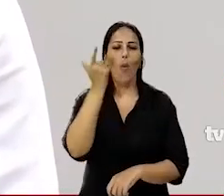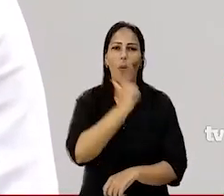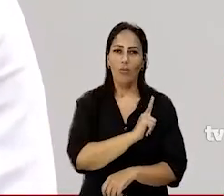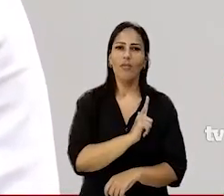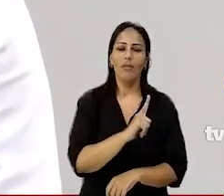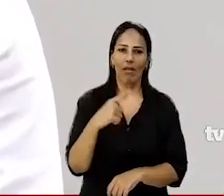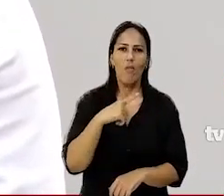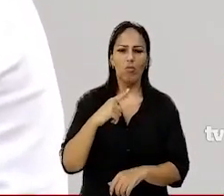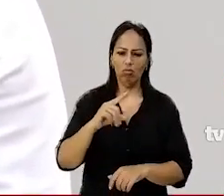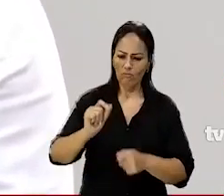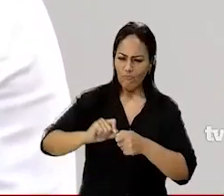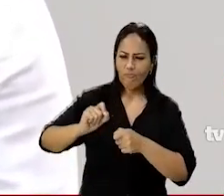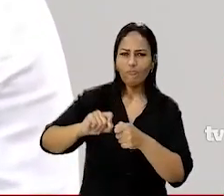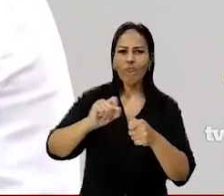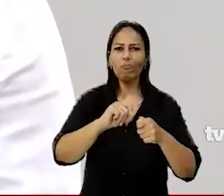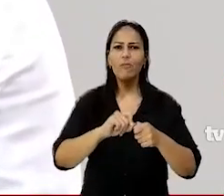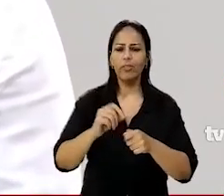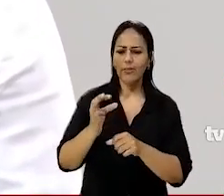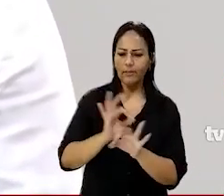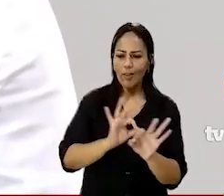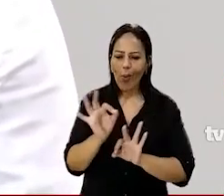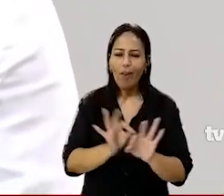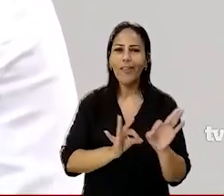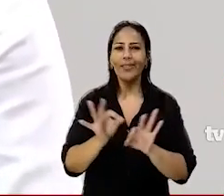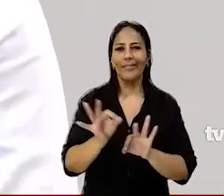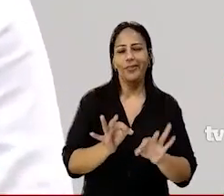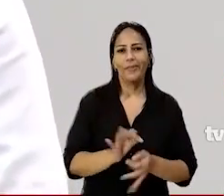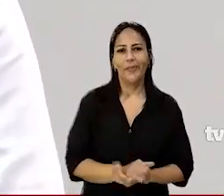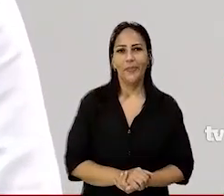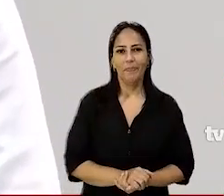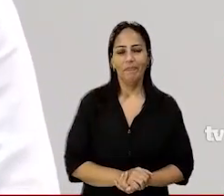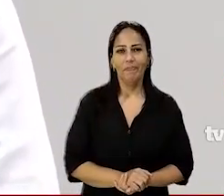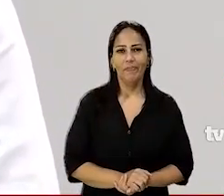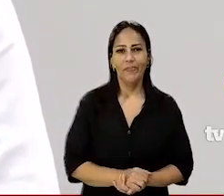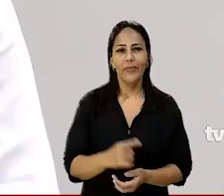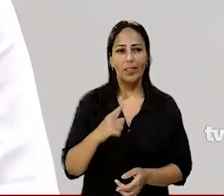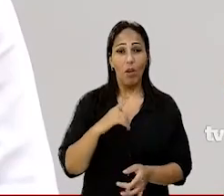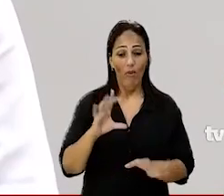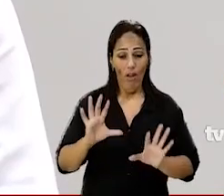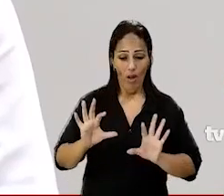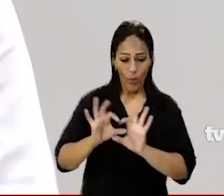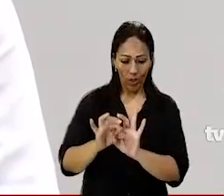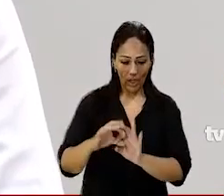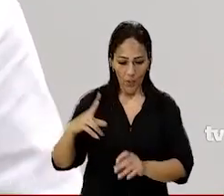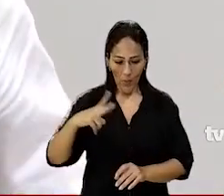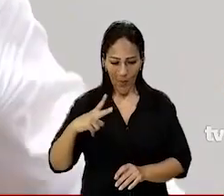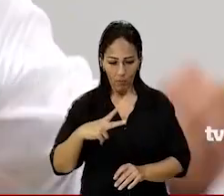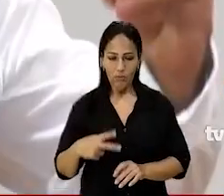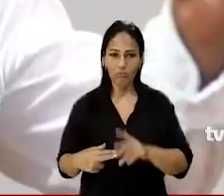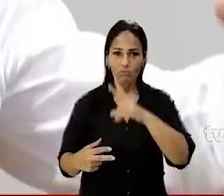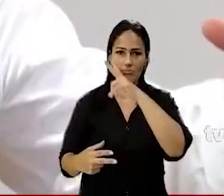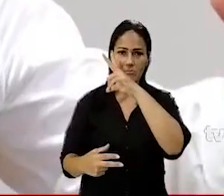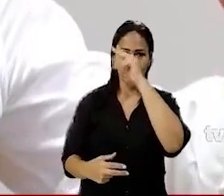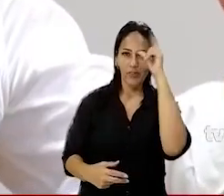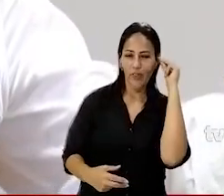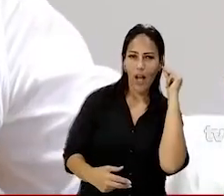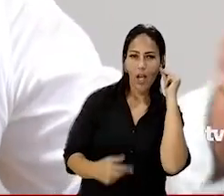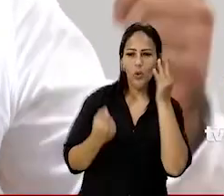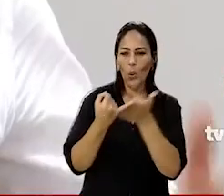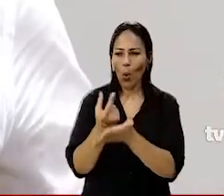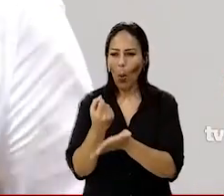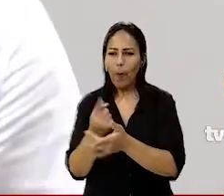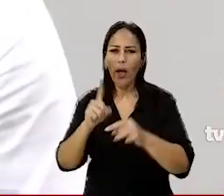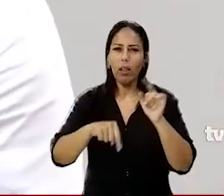pôr em prática a execução delas, unindo o privado com o público, comprando